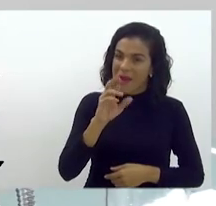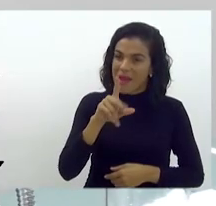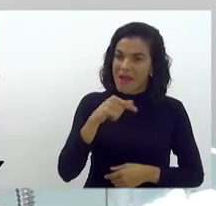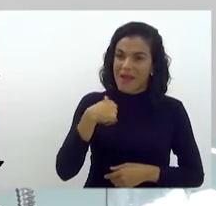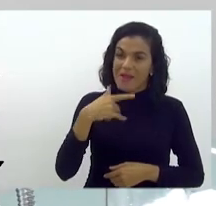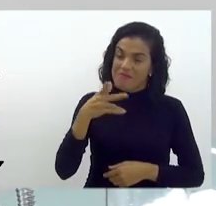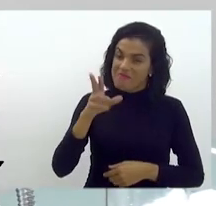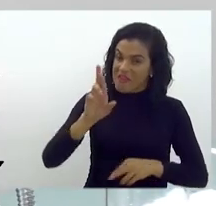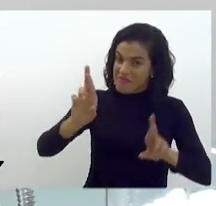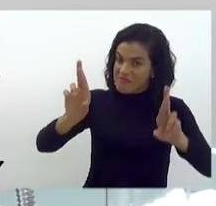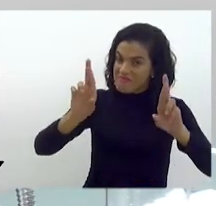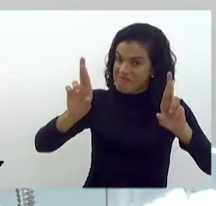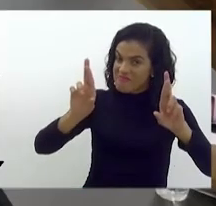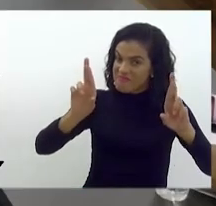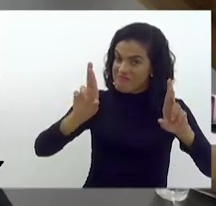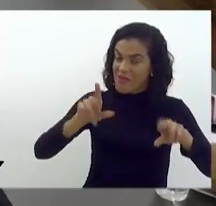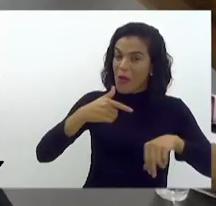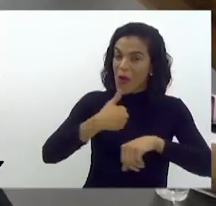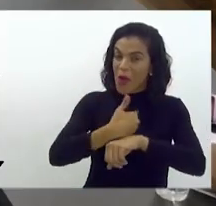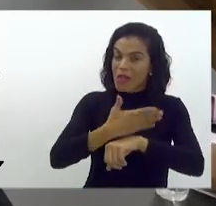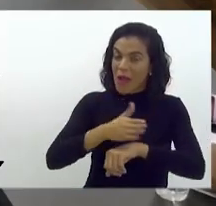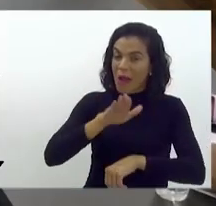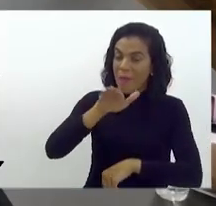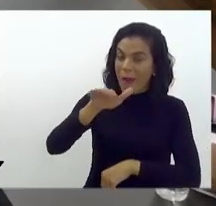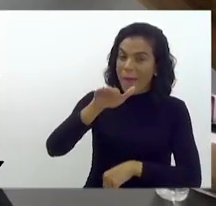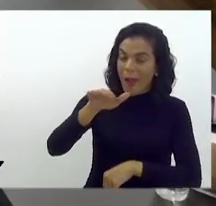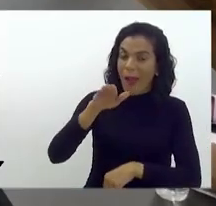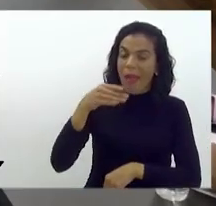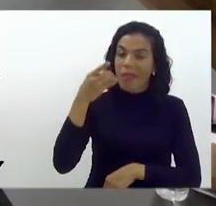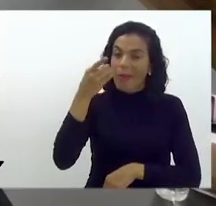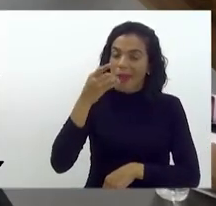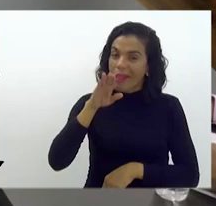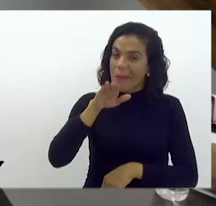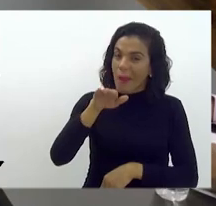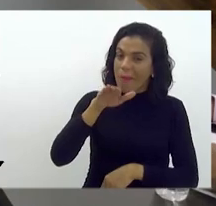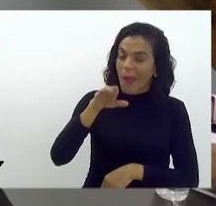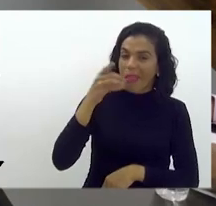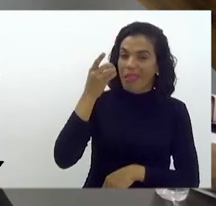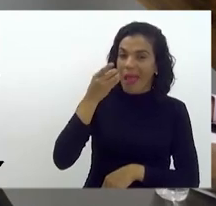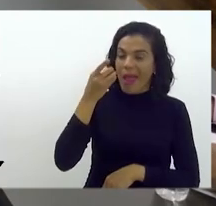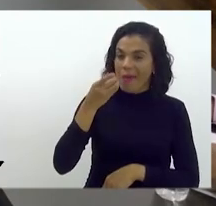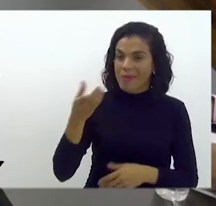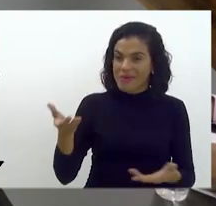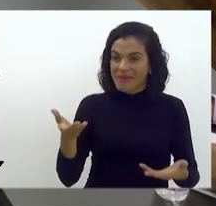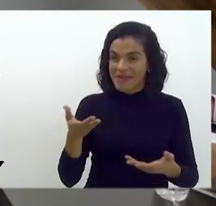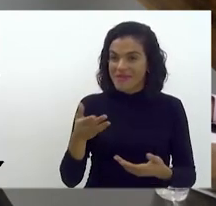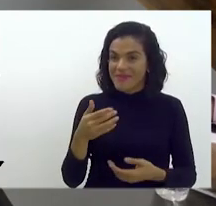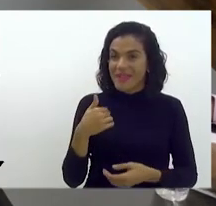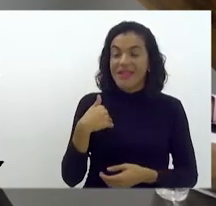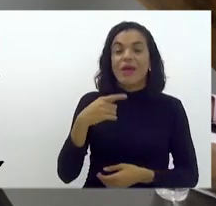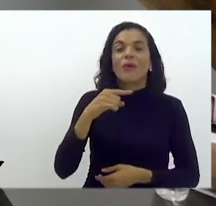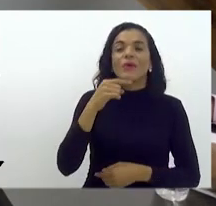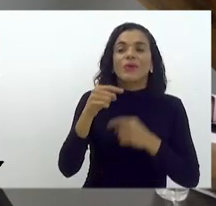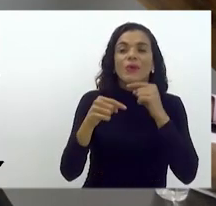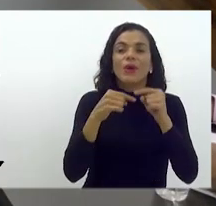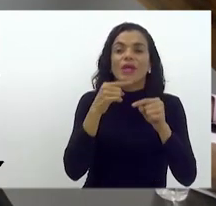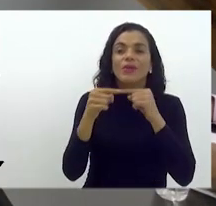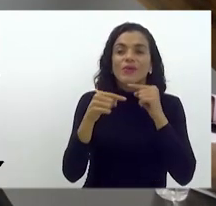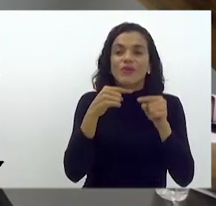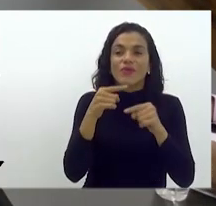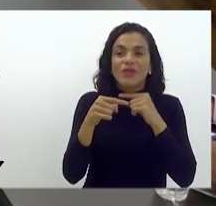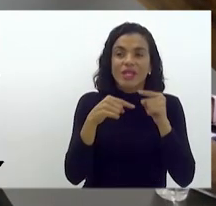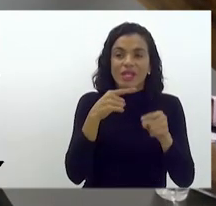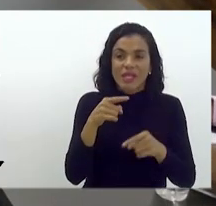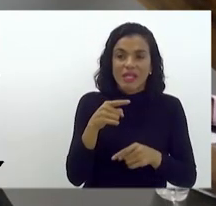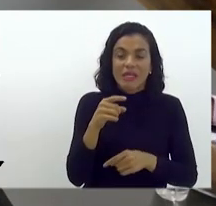eu espero Vamos botar no mar se tinha uma observação uma observação para fazer não é que eu tô com uma dúvida persistiu